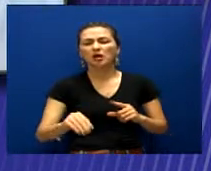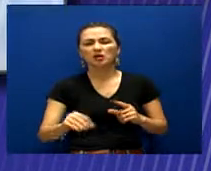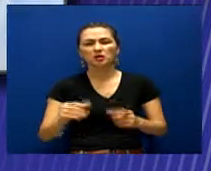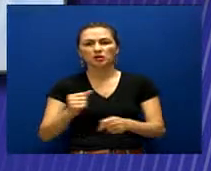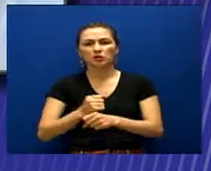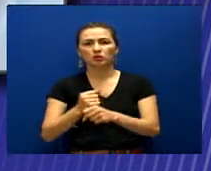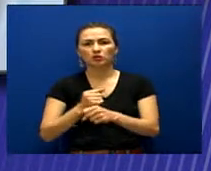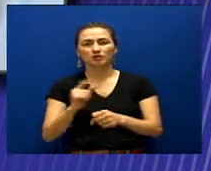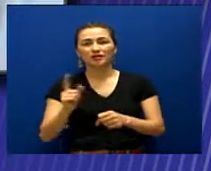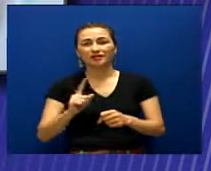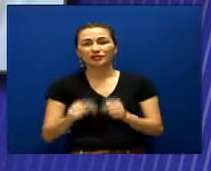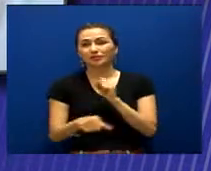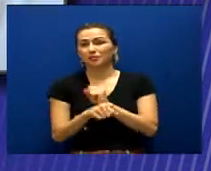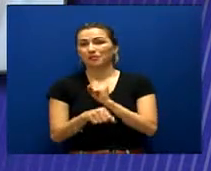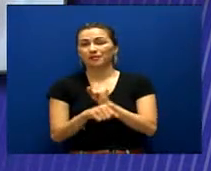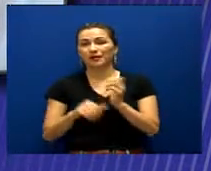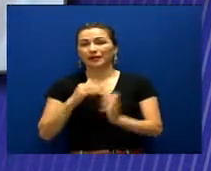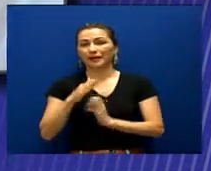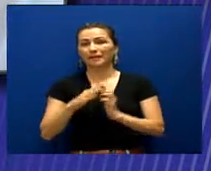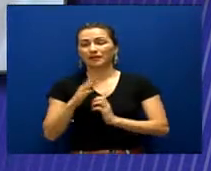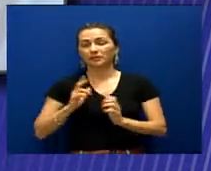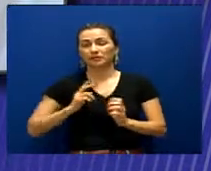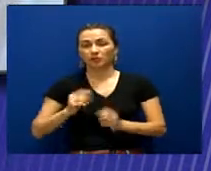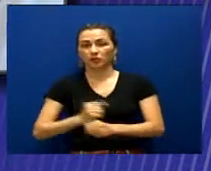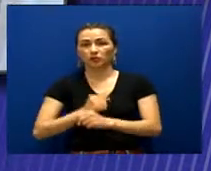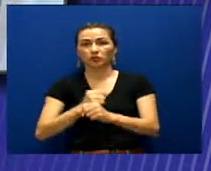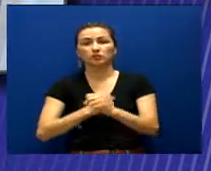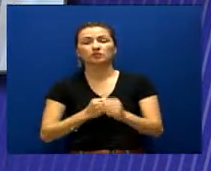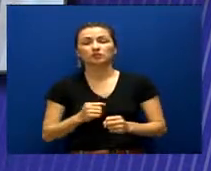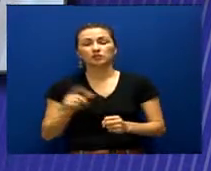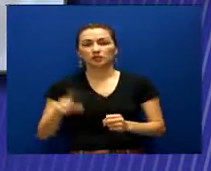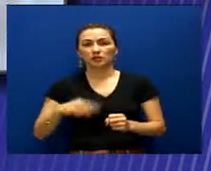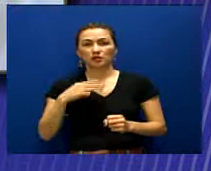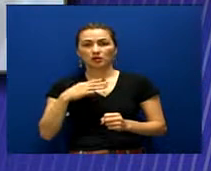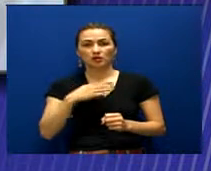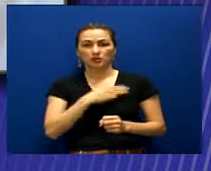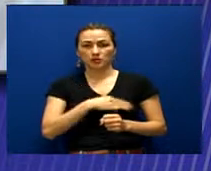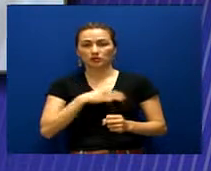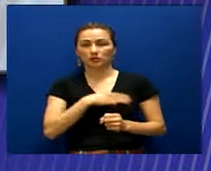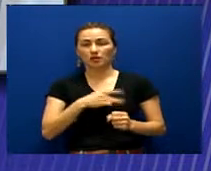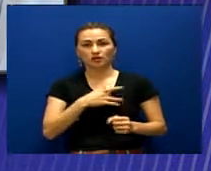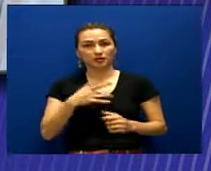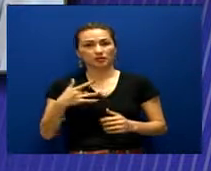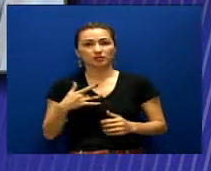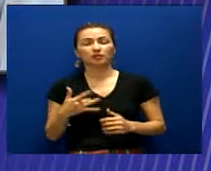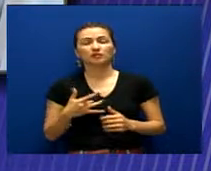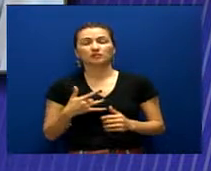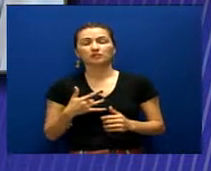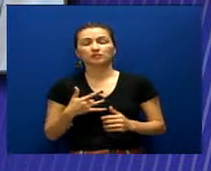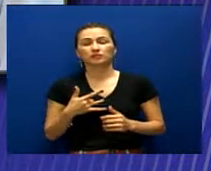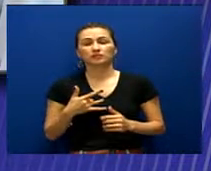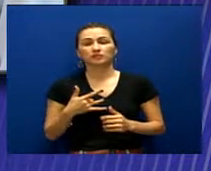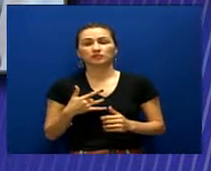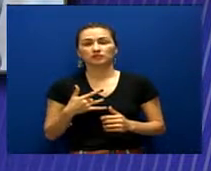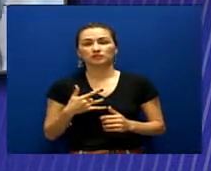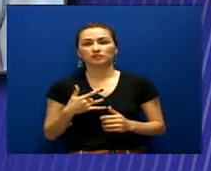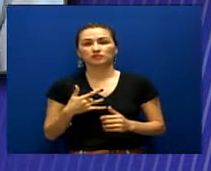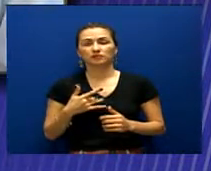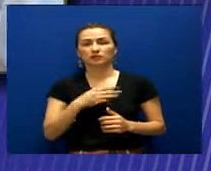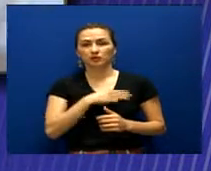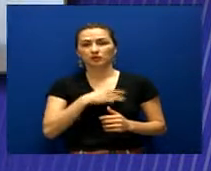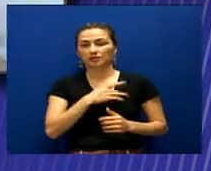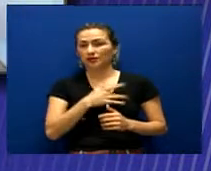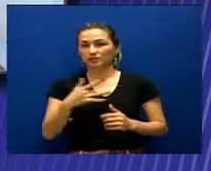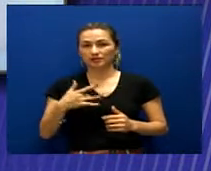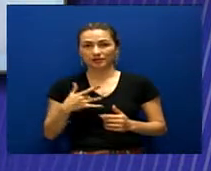dependemos da construtora, que é... Sim, sim, contratada pelo Ministério da Saúde. Pelo Ministério da Saúde. Não tem despesas para Santa Cruz, isso é importante falar. Só